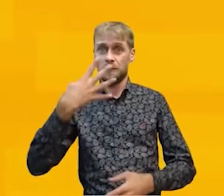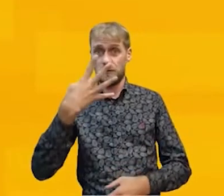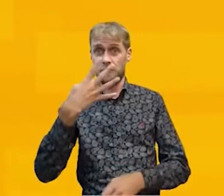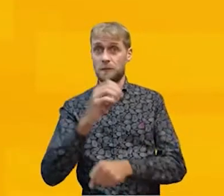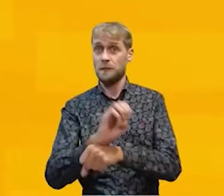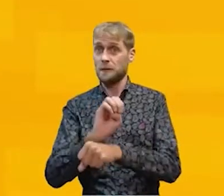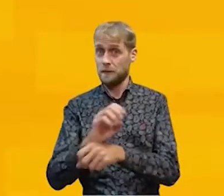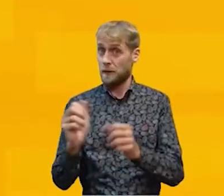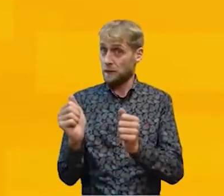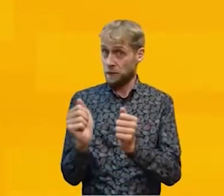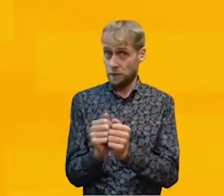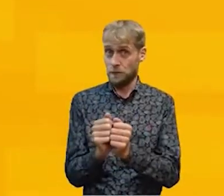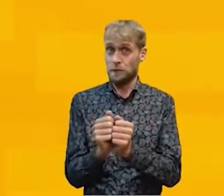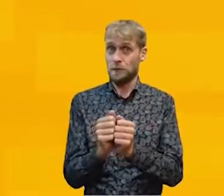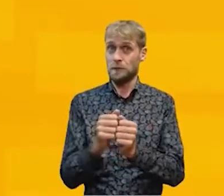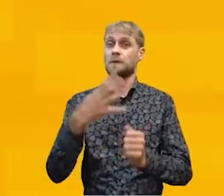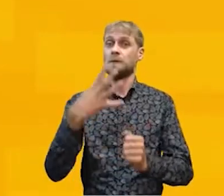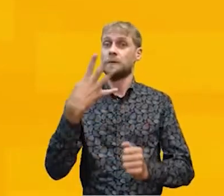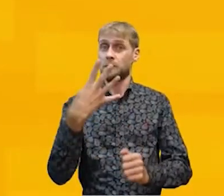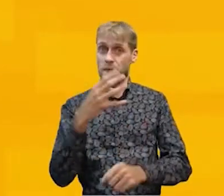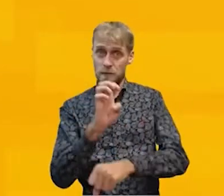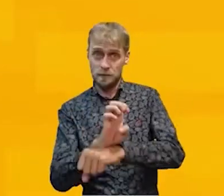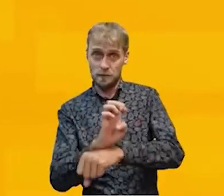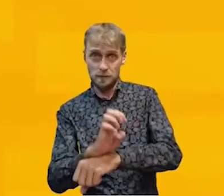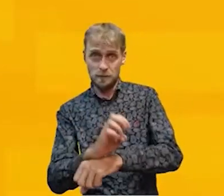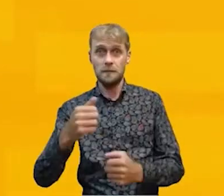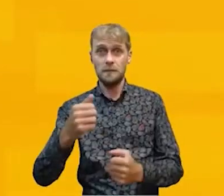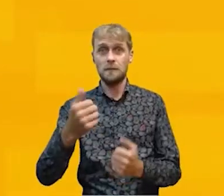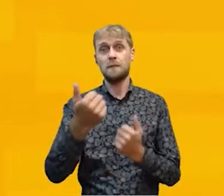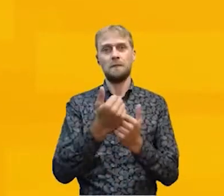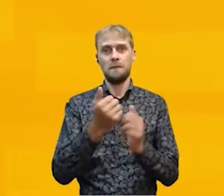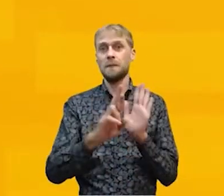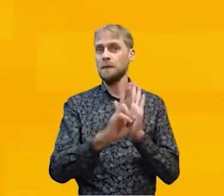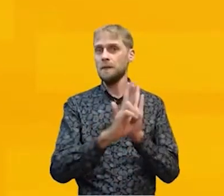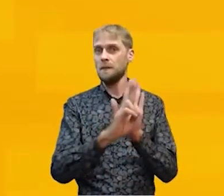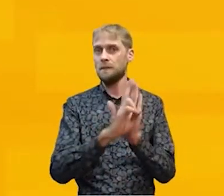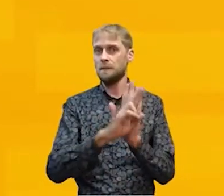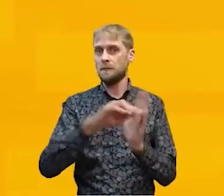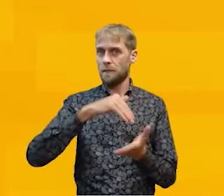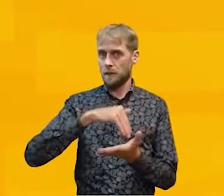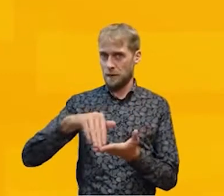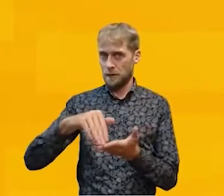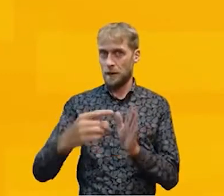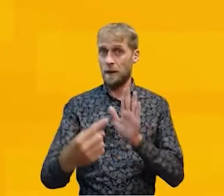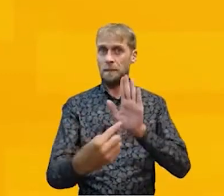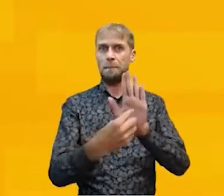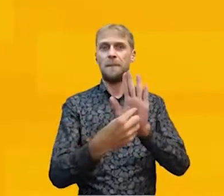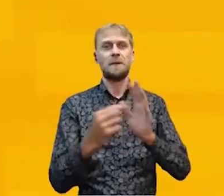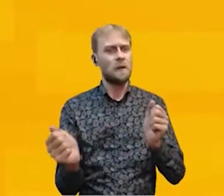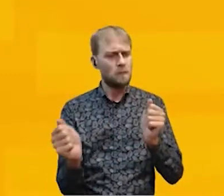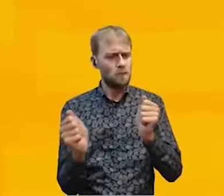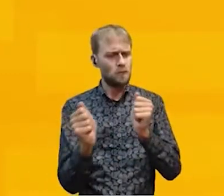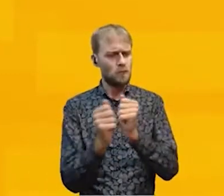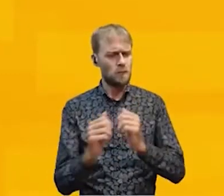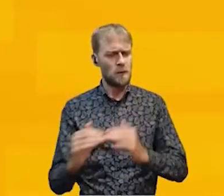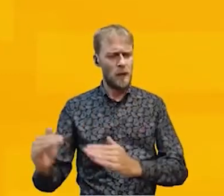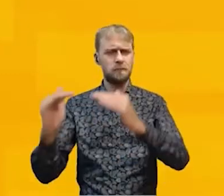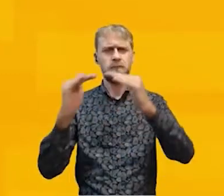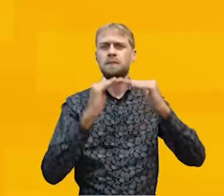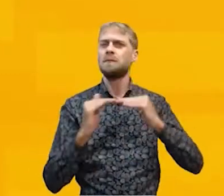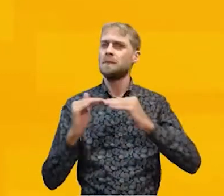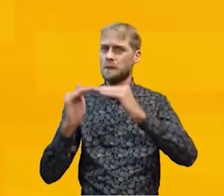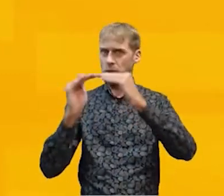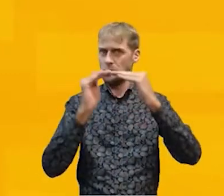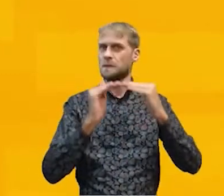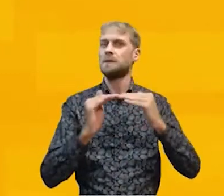juntos, os quatro estados representados pelas suas secretarias, mostrando a união nessa região que, eu volto a afirmar,